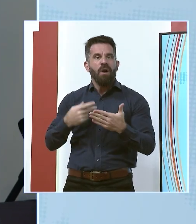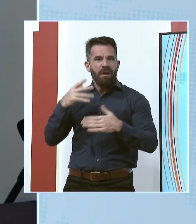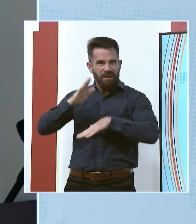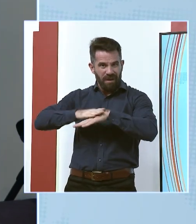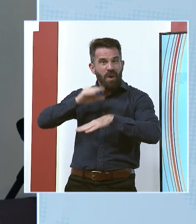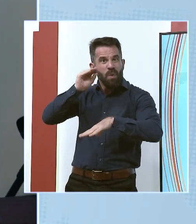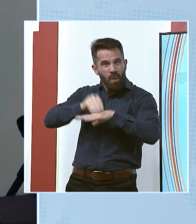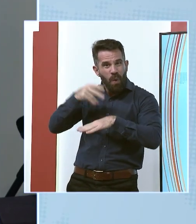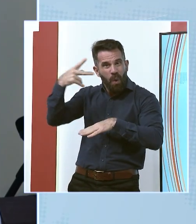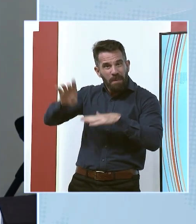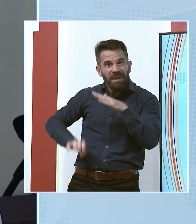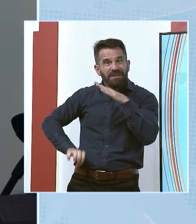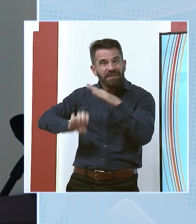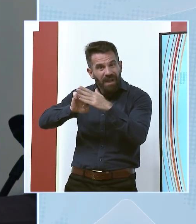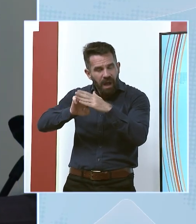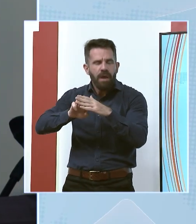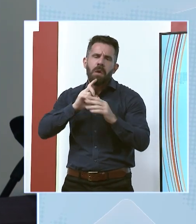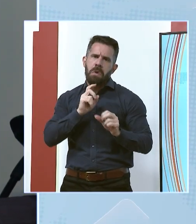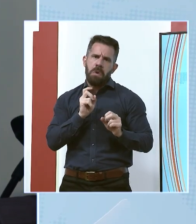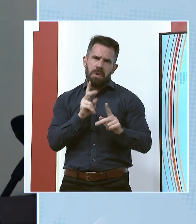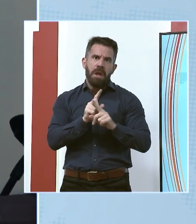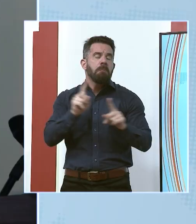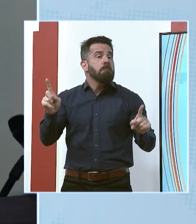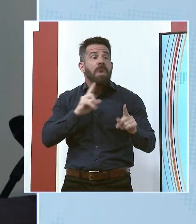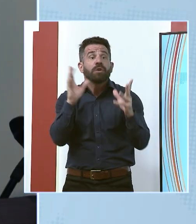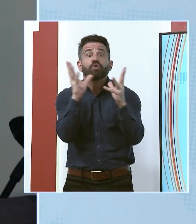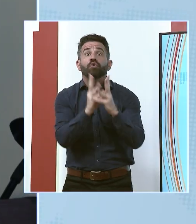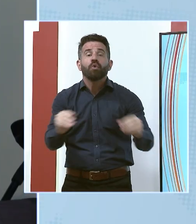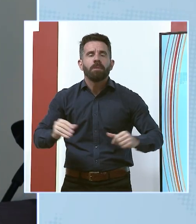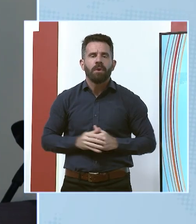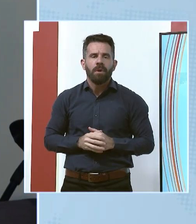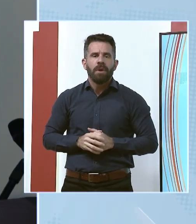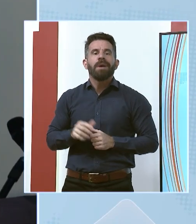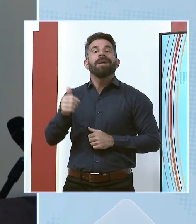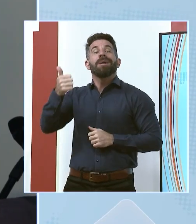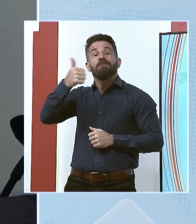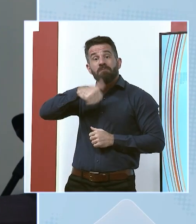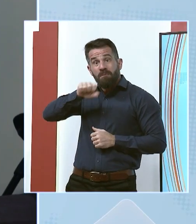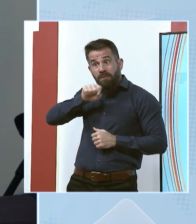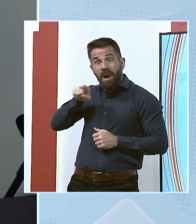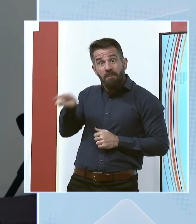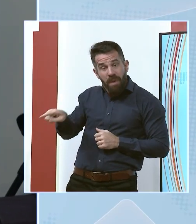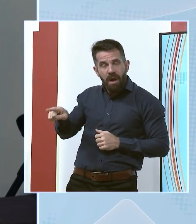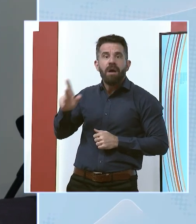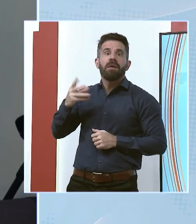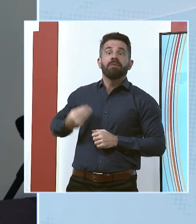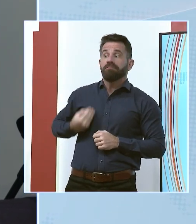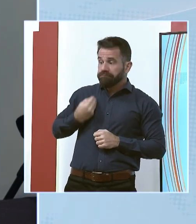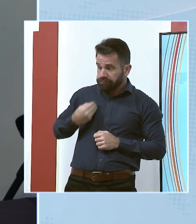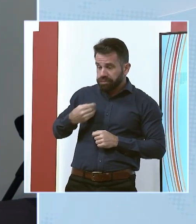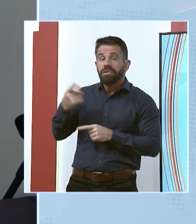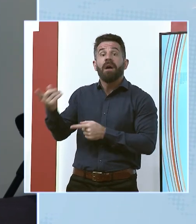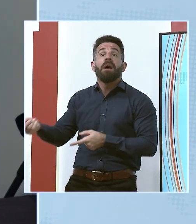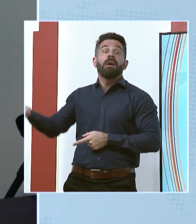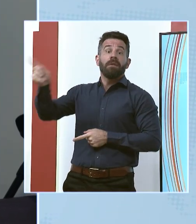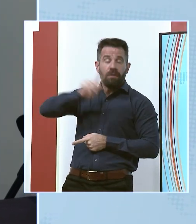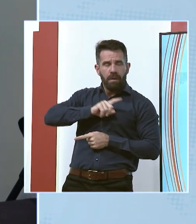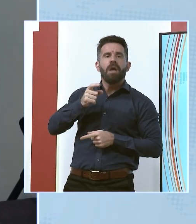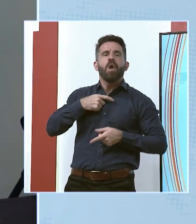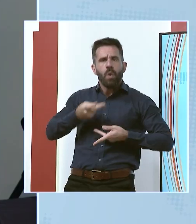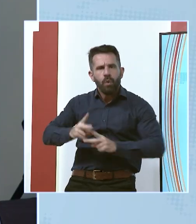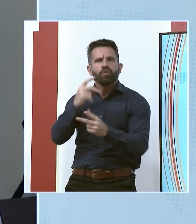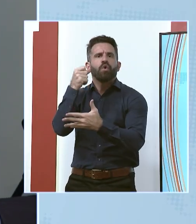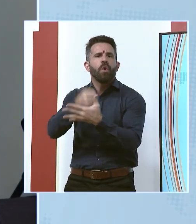Mortos e Desaparecidos, como eu hoje sou. O mais importante é expandir a visão de que não foi só com a gente. Aquilo é um caso, tá